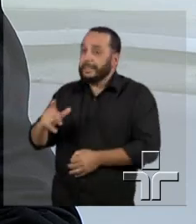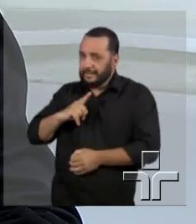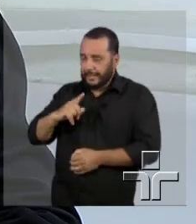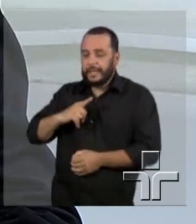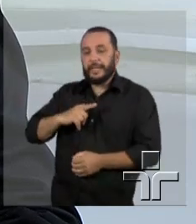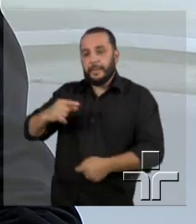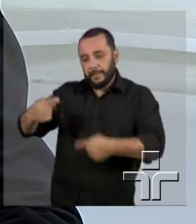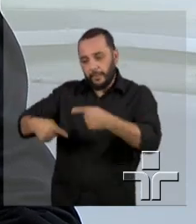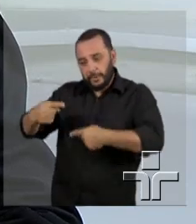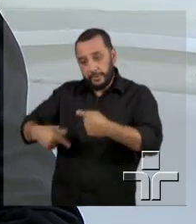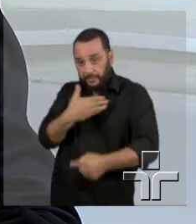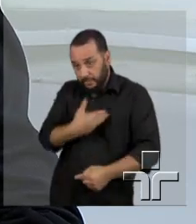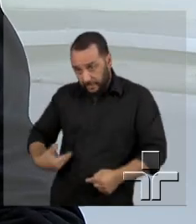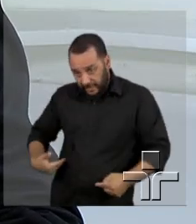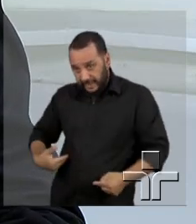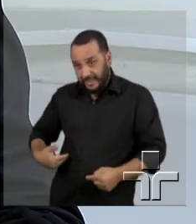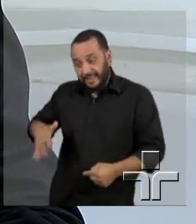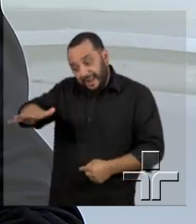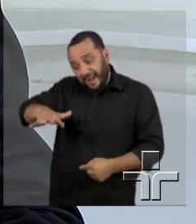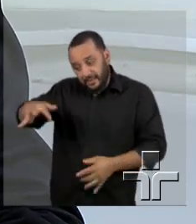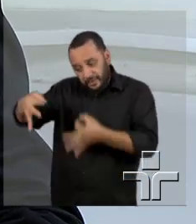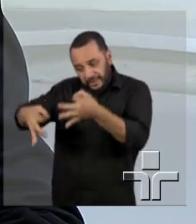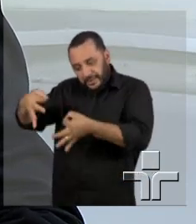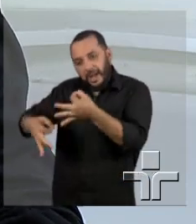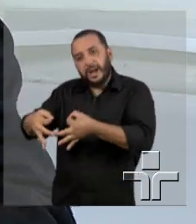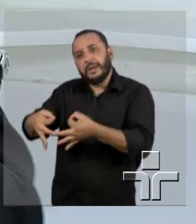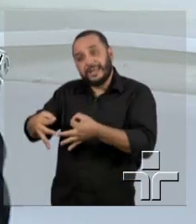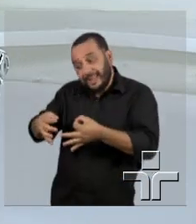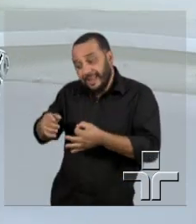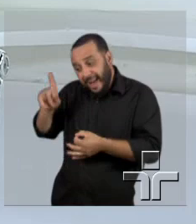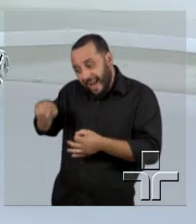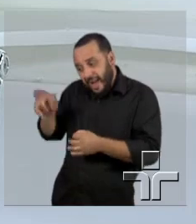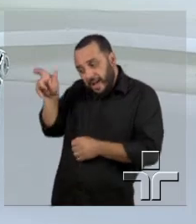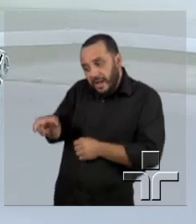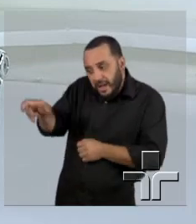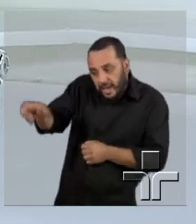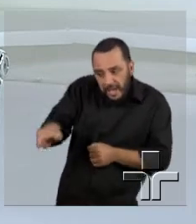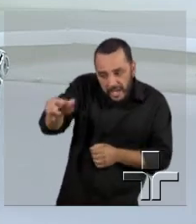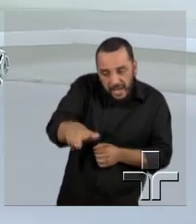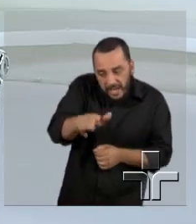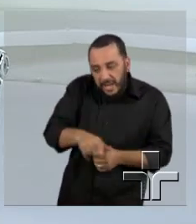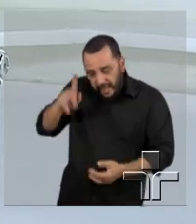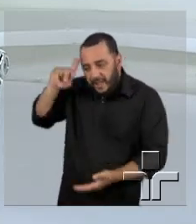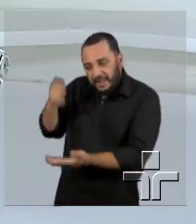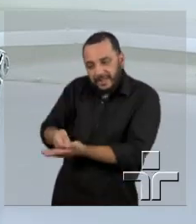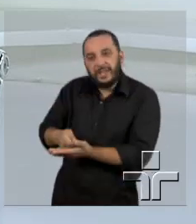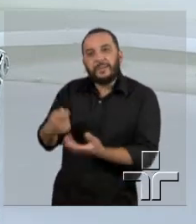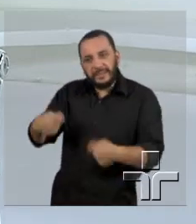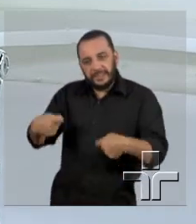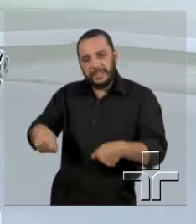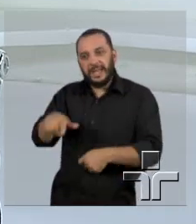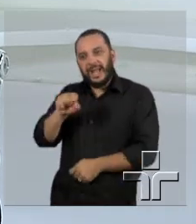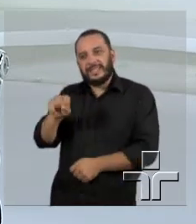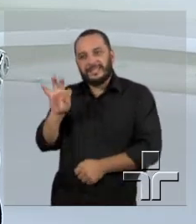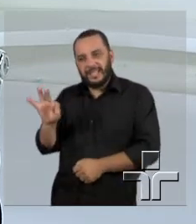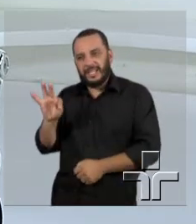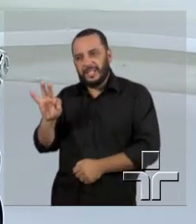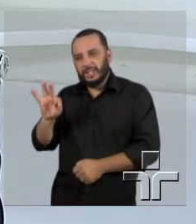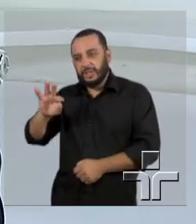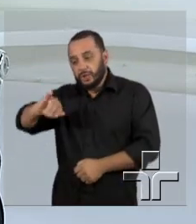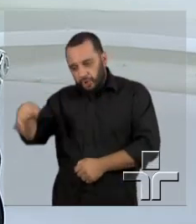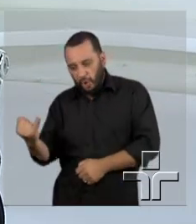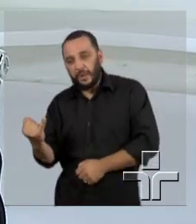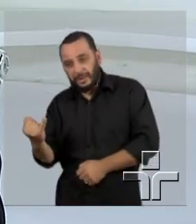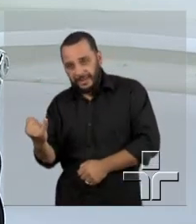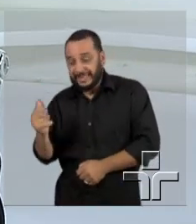públicas judiciárias que devem ser tomadas pelo próprio Poder Judiciário. Por exemplo, no STJ, salvo também engano,